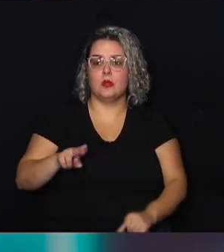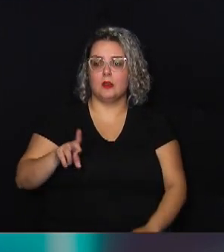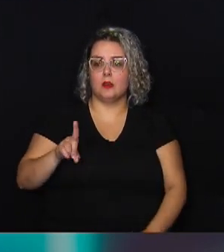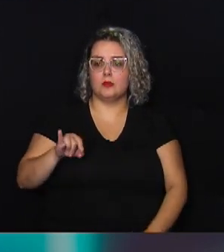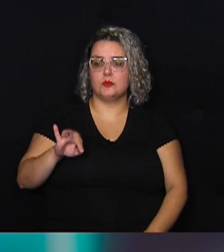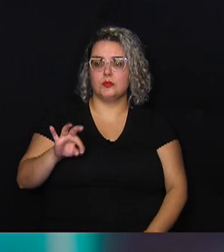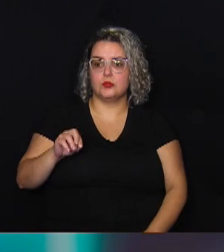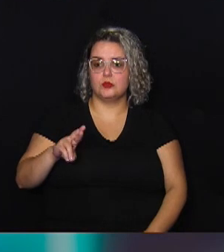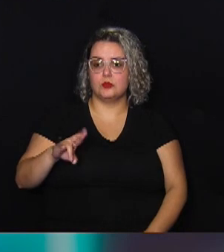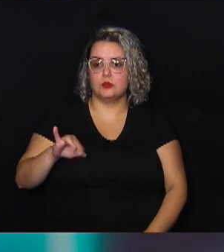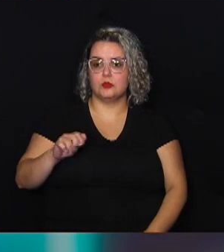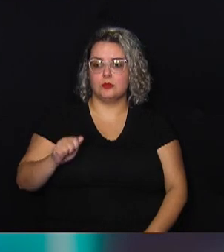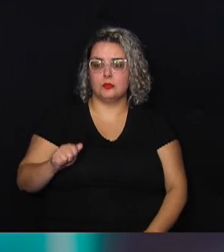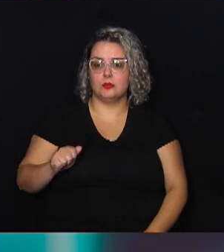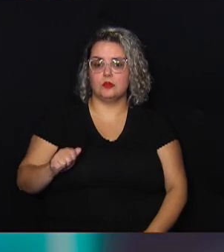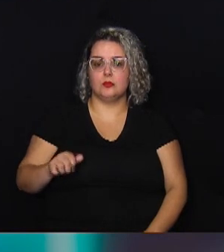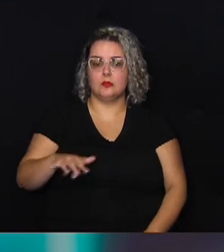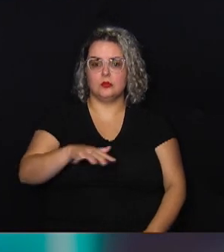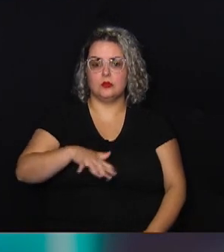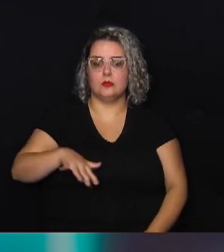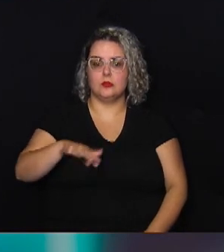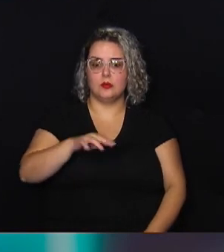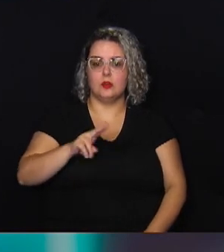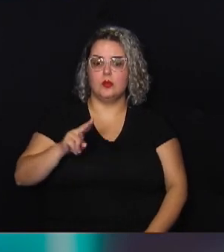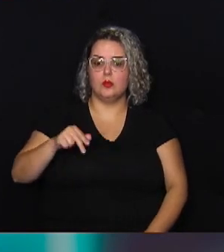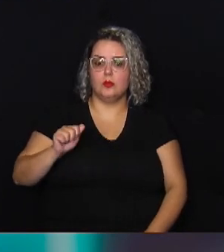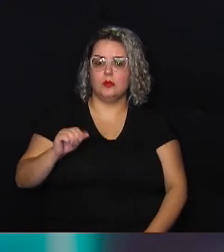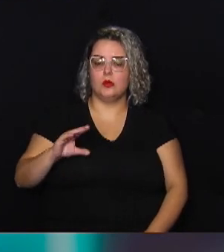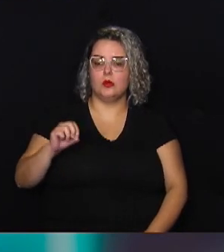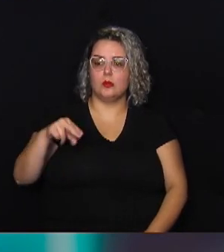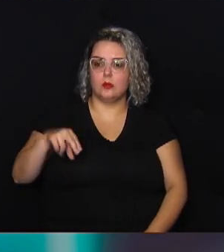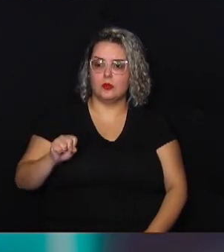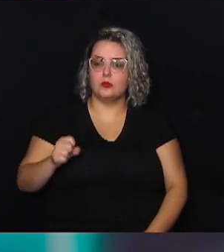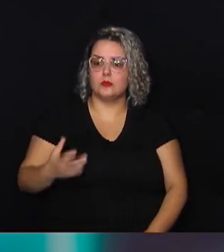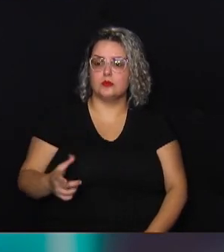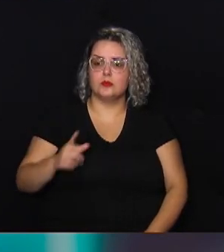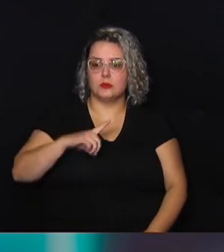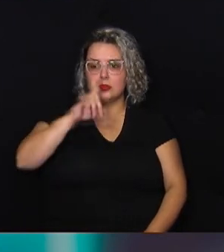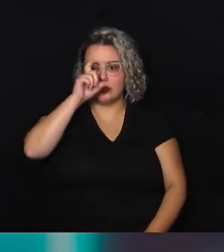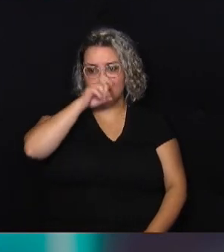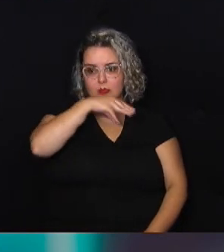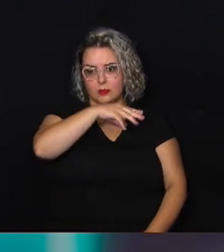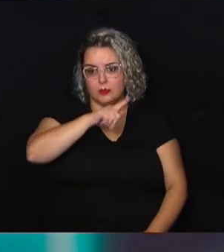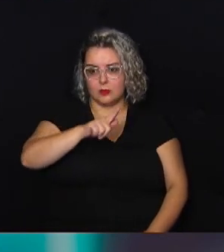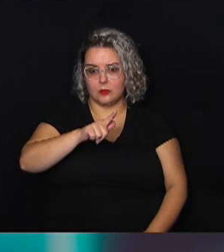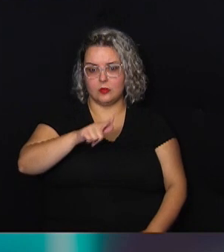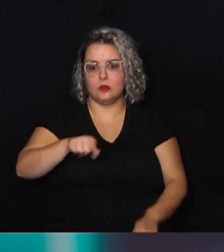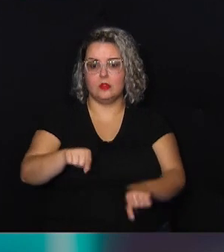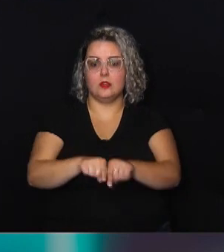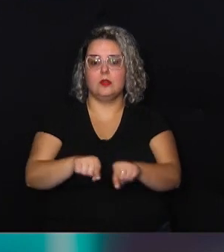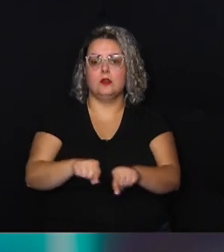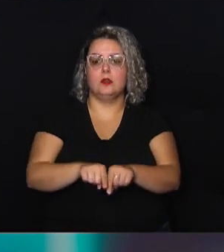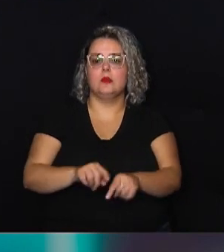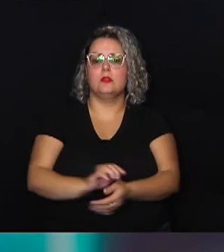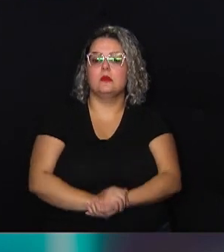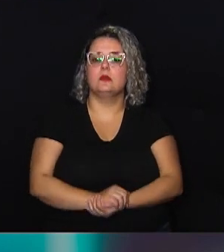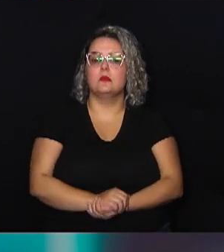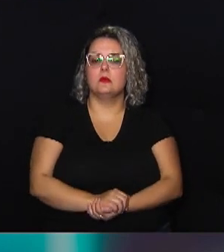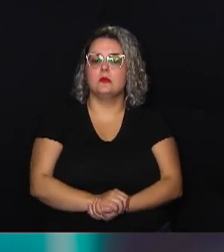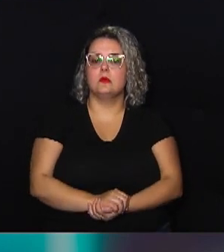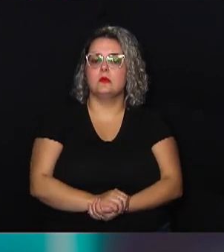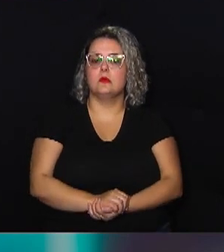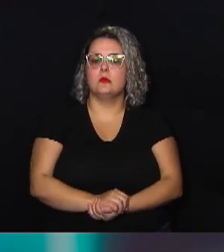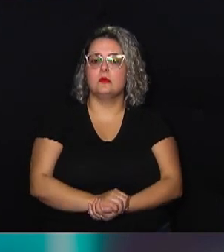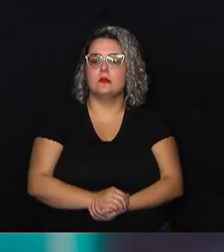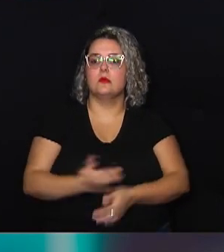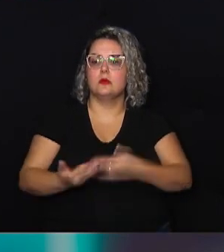nossos serviços de Unacons, que no município de Campinas nós temos o Hospital Mário Gatti e a PUC Campinas, e os